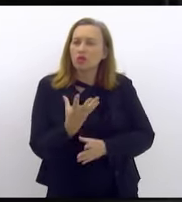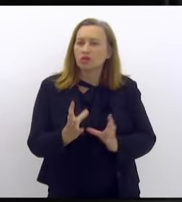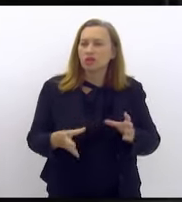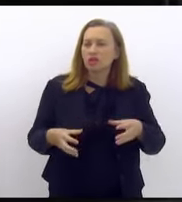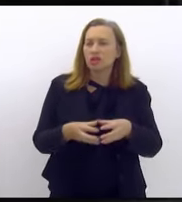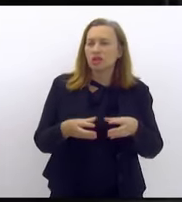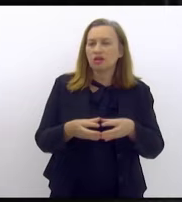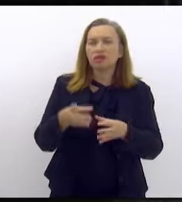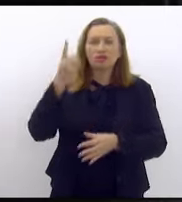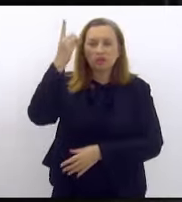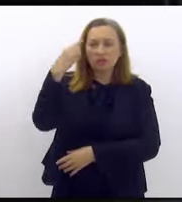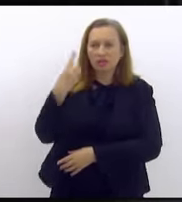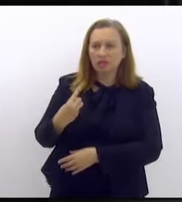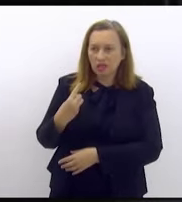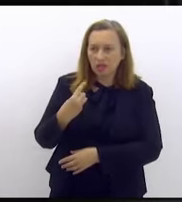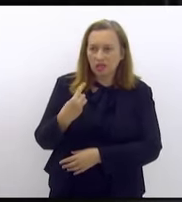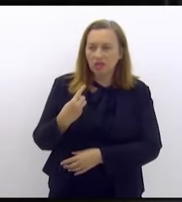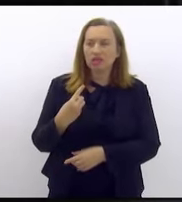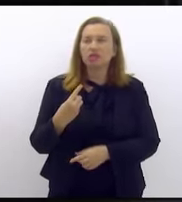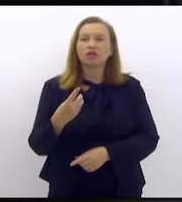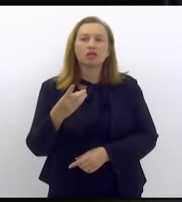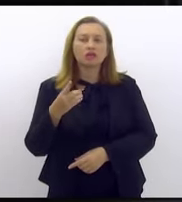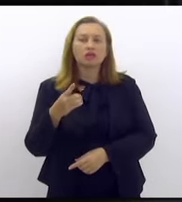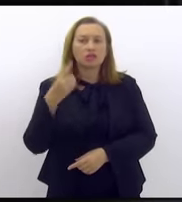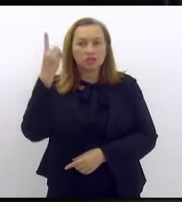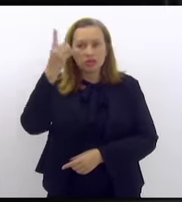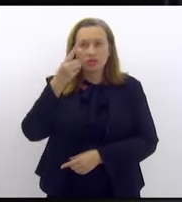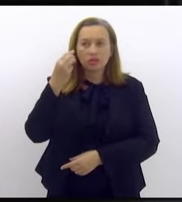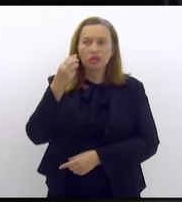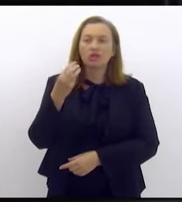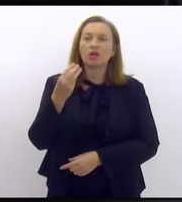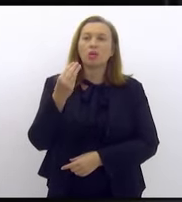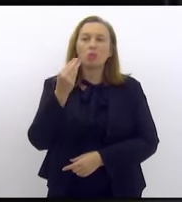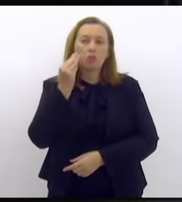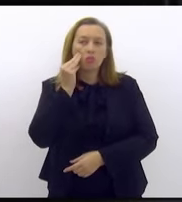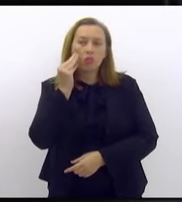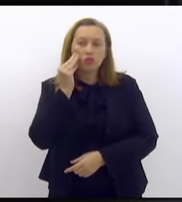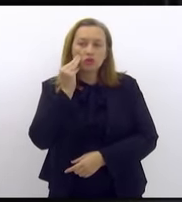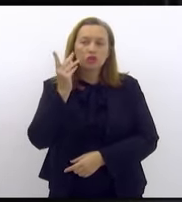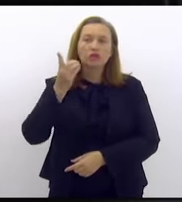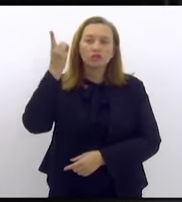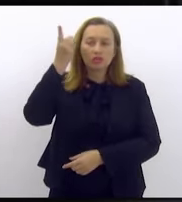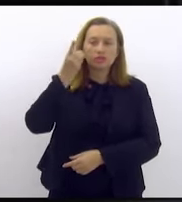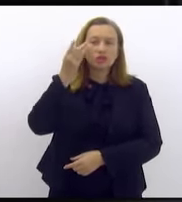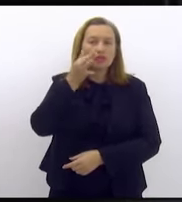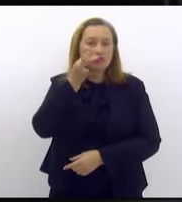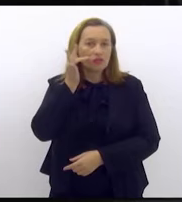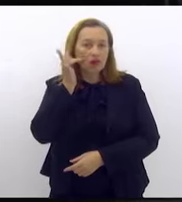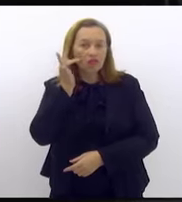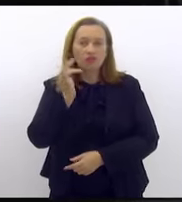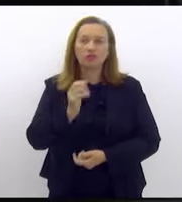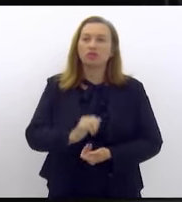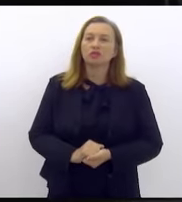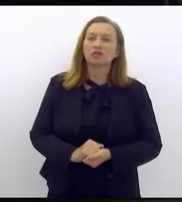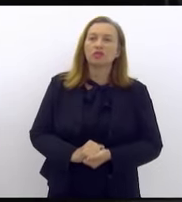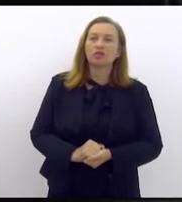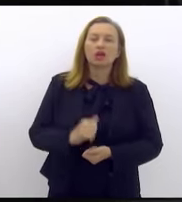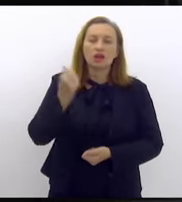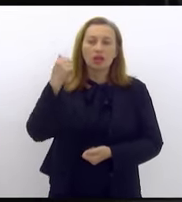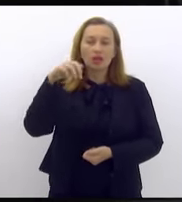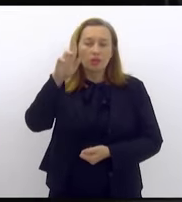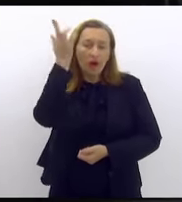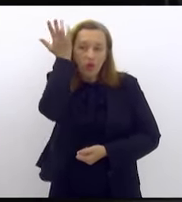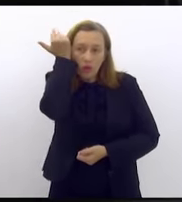Dani Monteiro, com a então deputada à época, Mônica Francisco, com o deputado Flávio Serafini, Eliomar, com o então